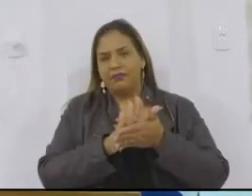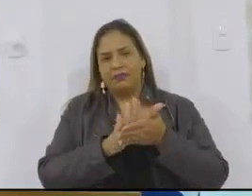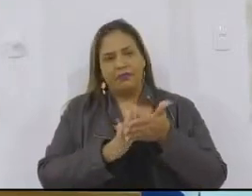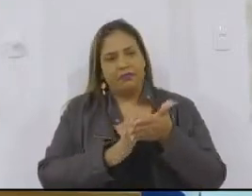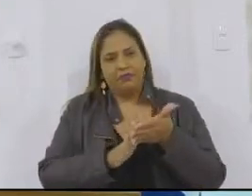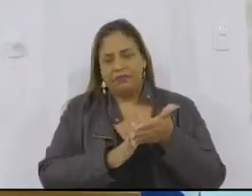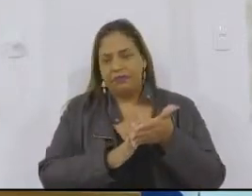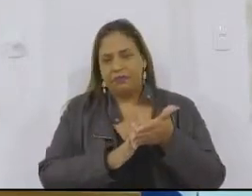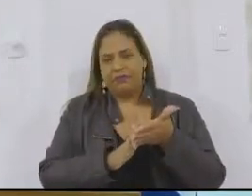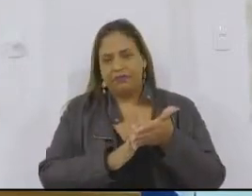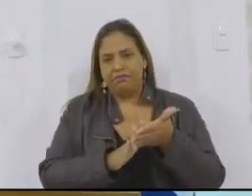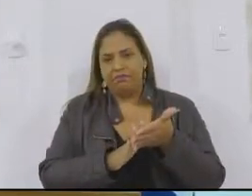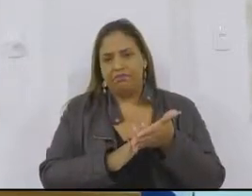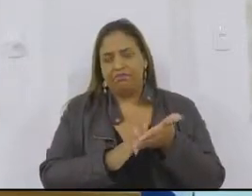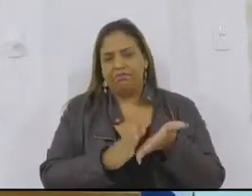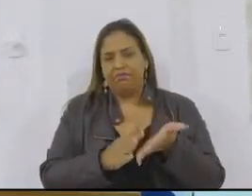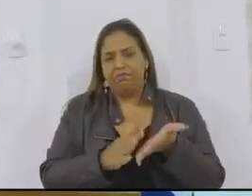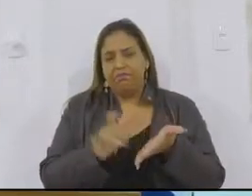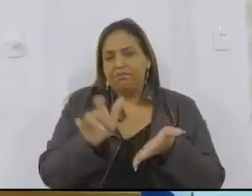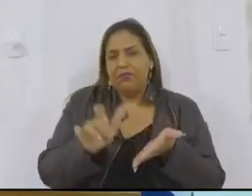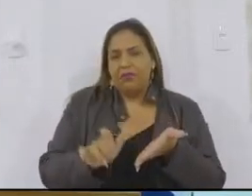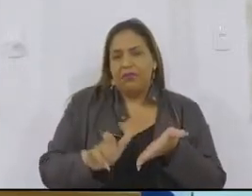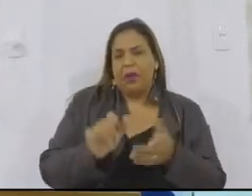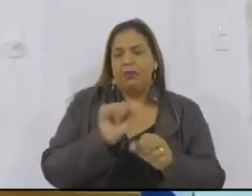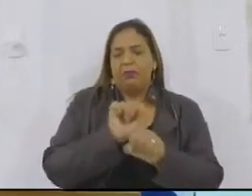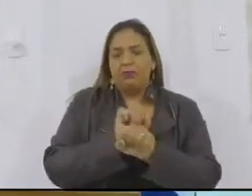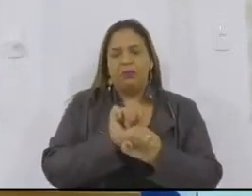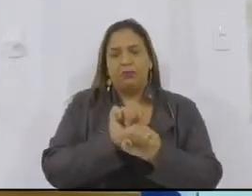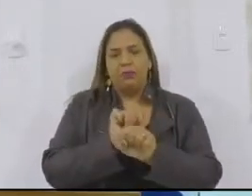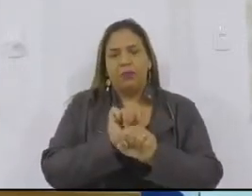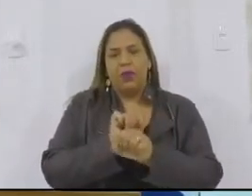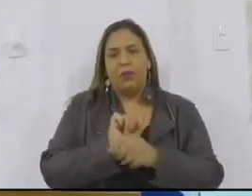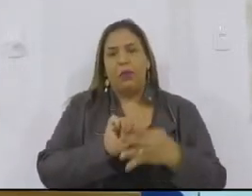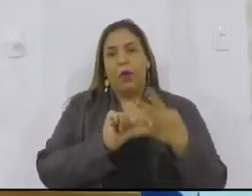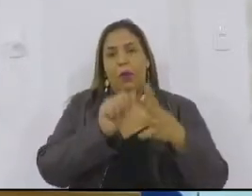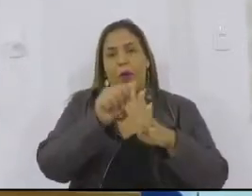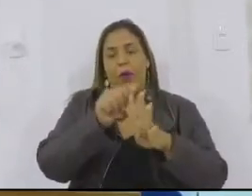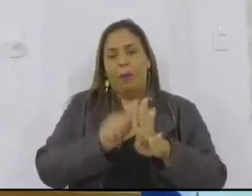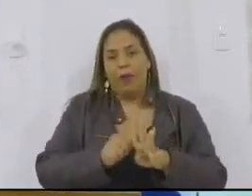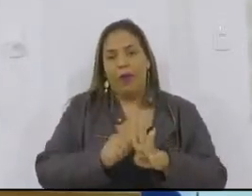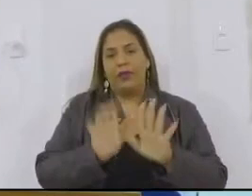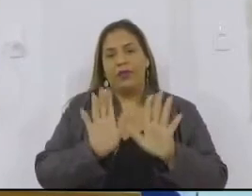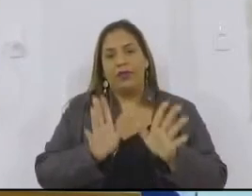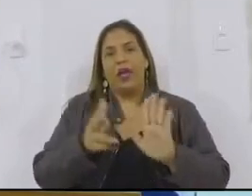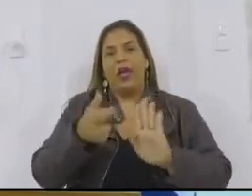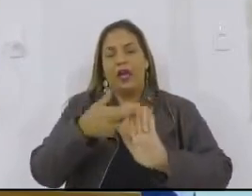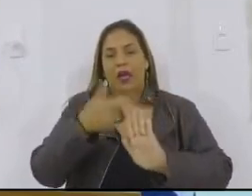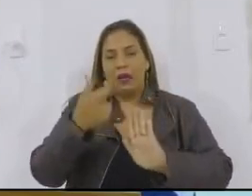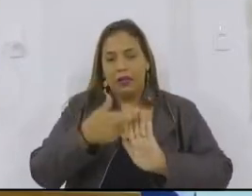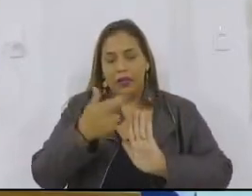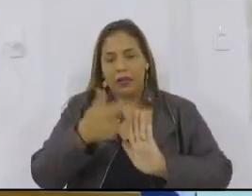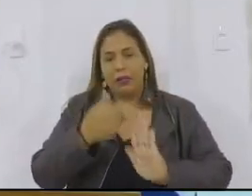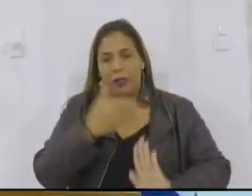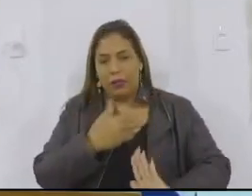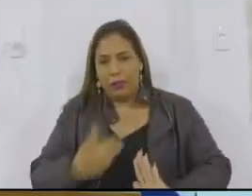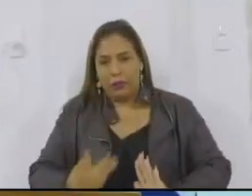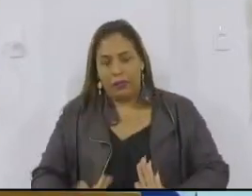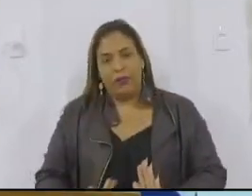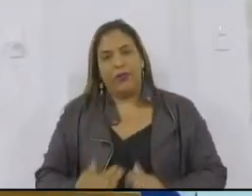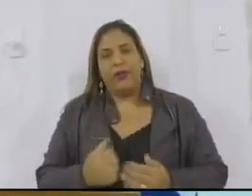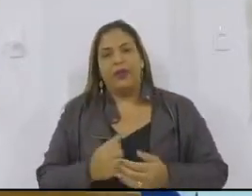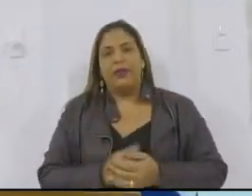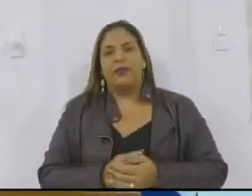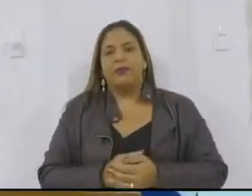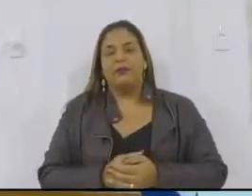E eu, 4 meses se passaram, encaminhei um requerimento ao governo, presidente, para